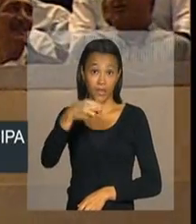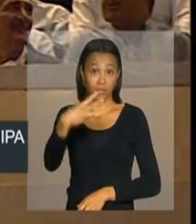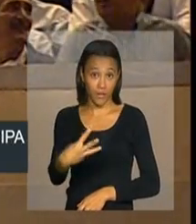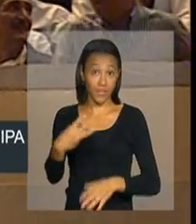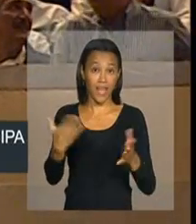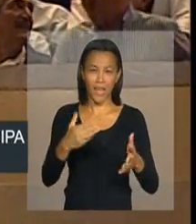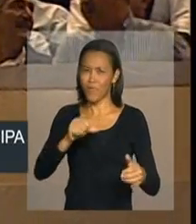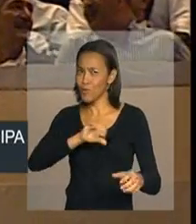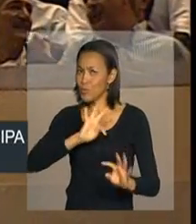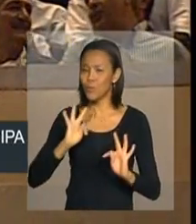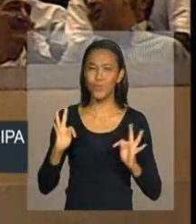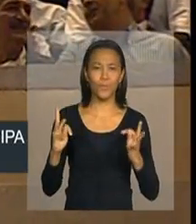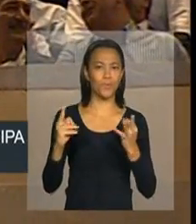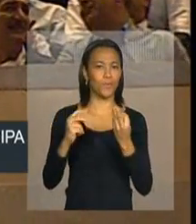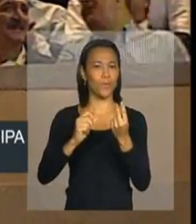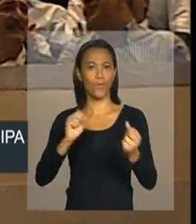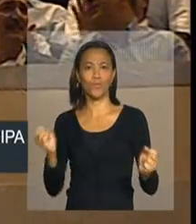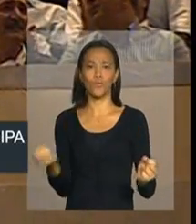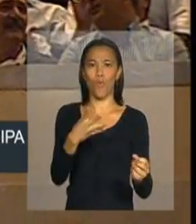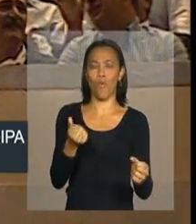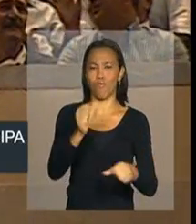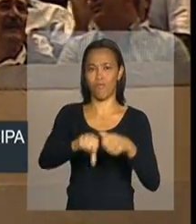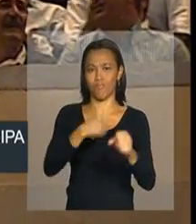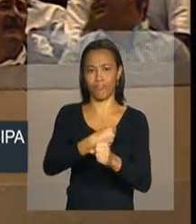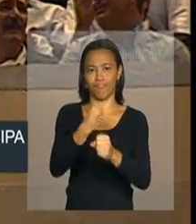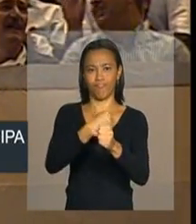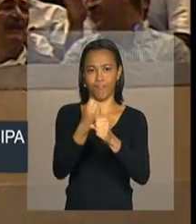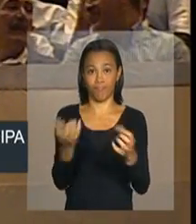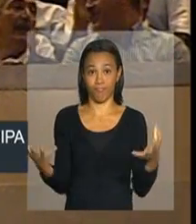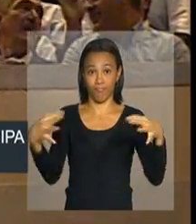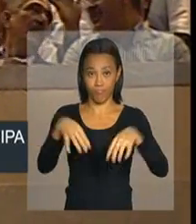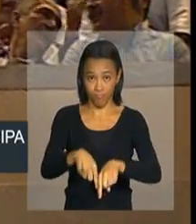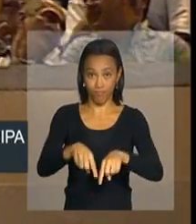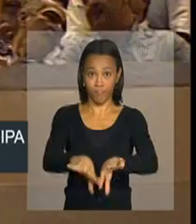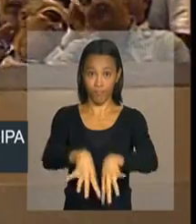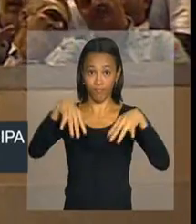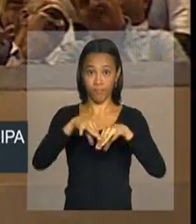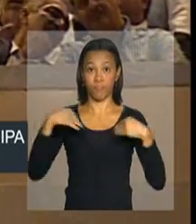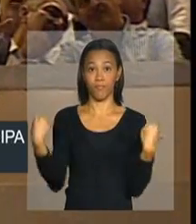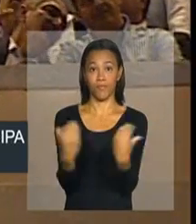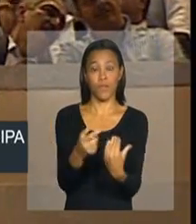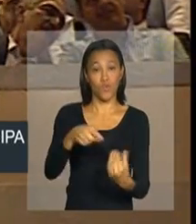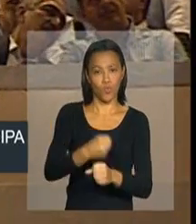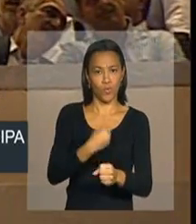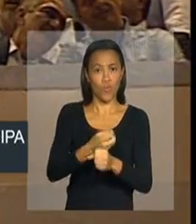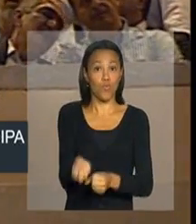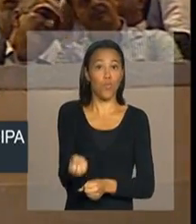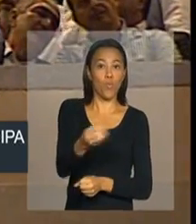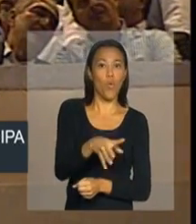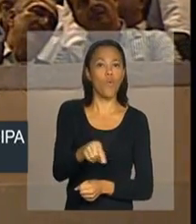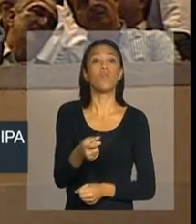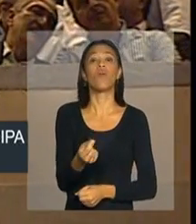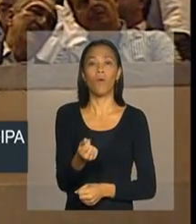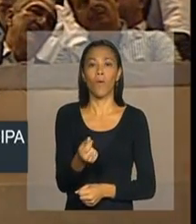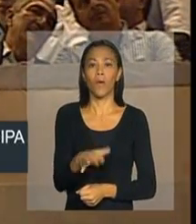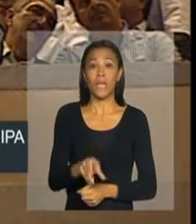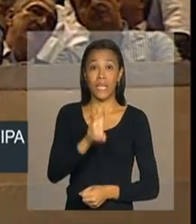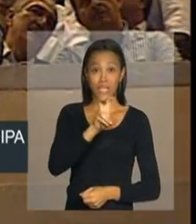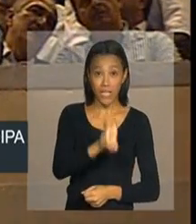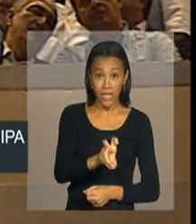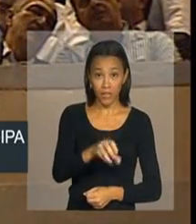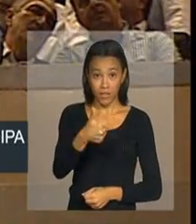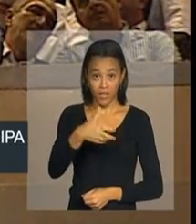agora foi totalmente reformado. As obras do novo Castelão custaram